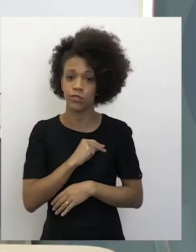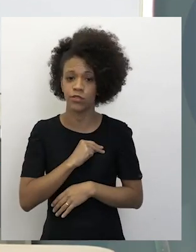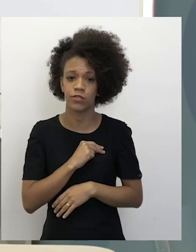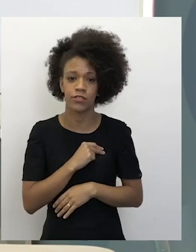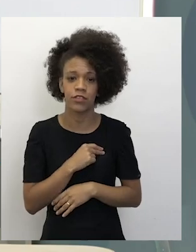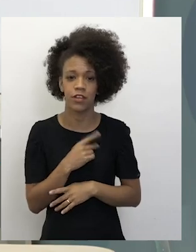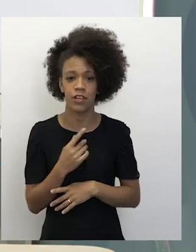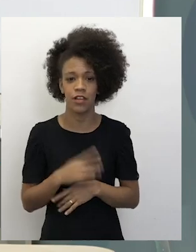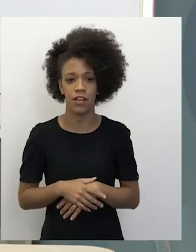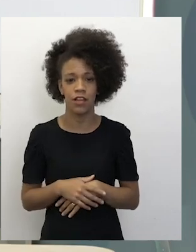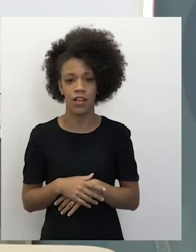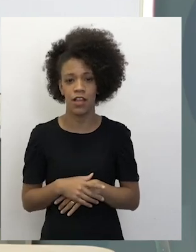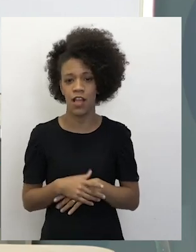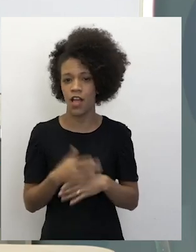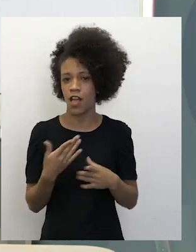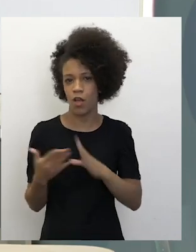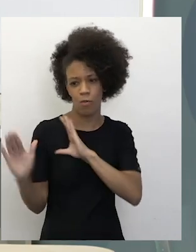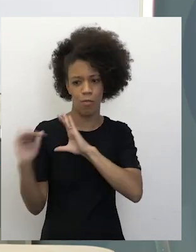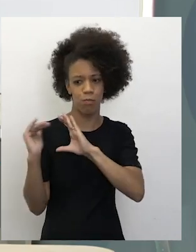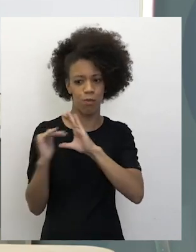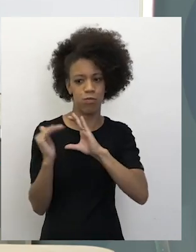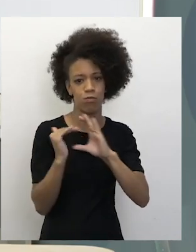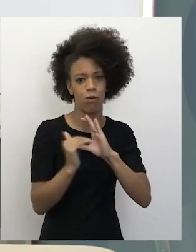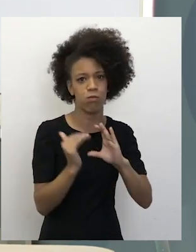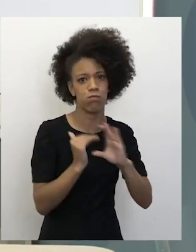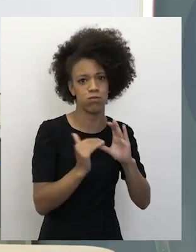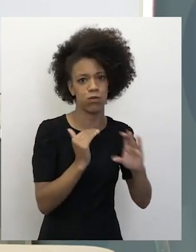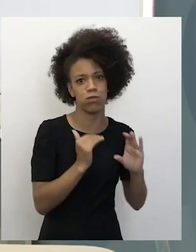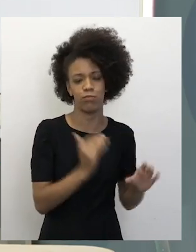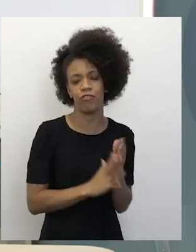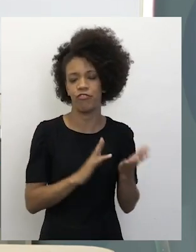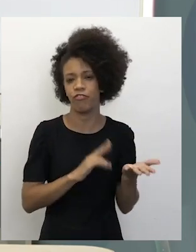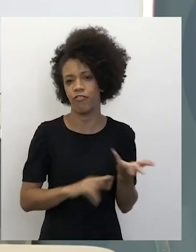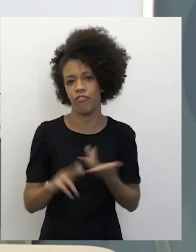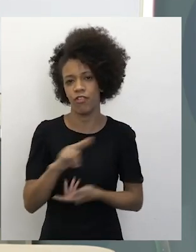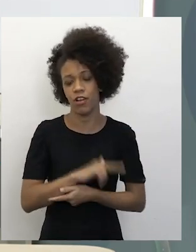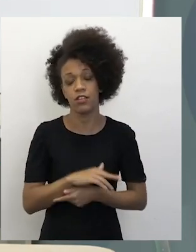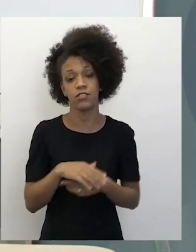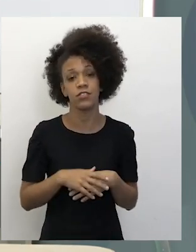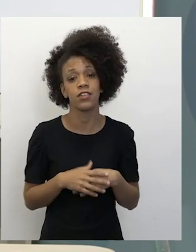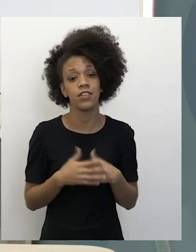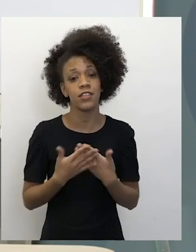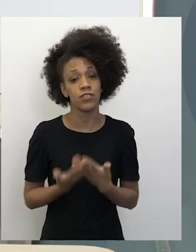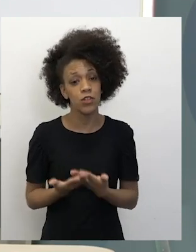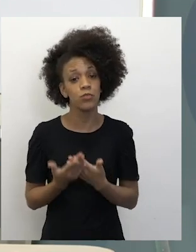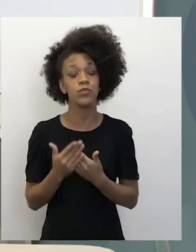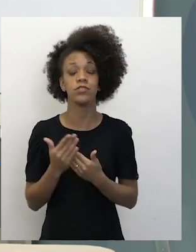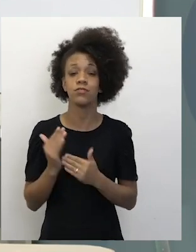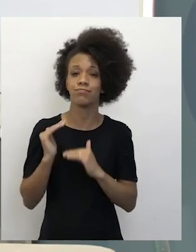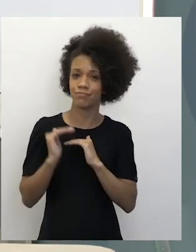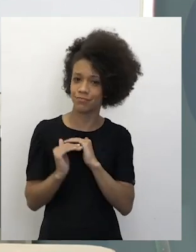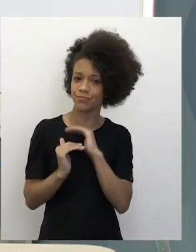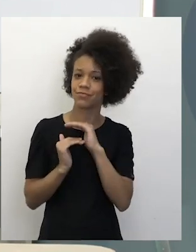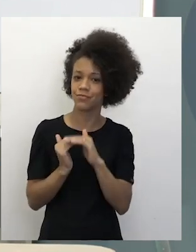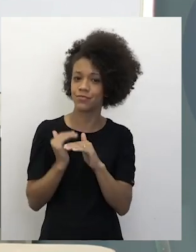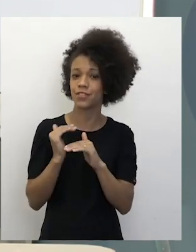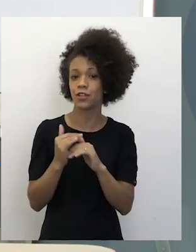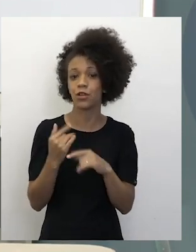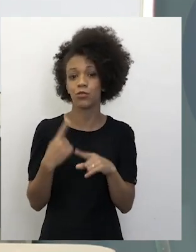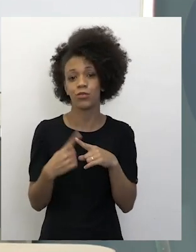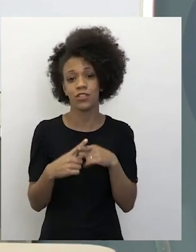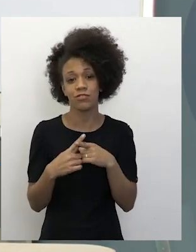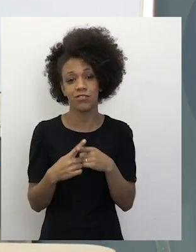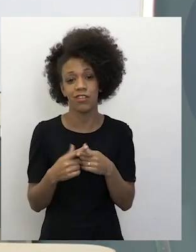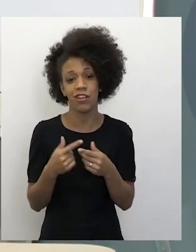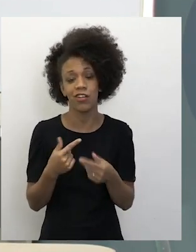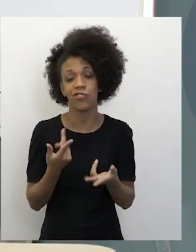que antigamente a nossa caixa postal encheu de cartas e temos muitas mensagens então estamos postando aos pouquinhos porque senão fica até chato para quem tá